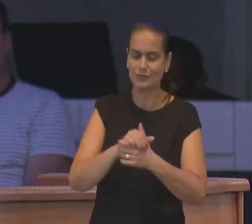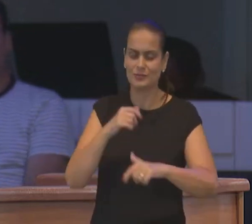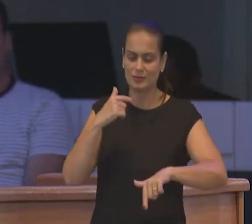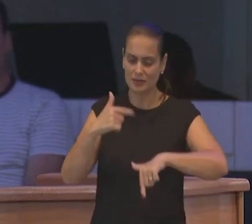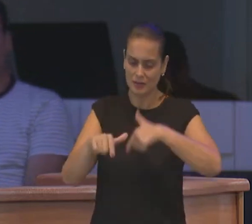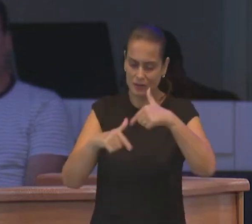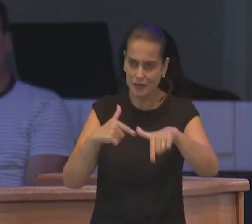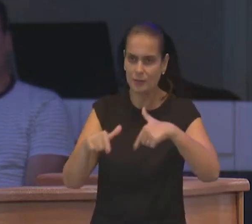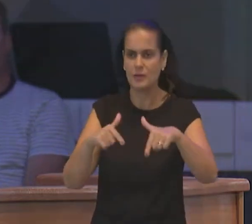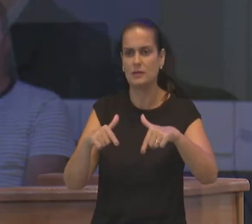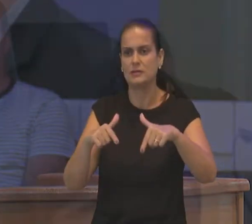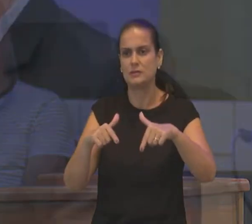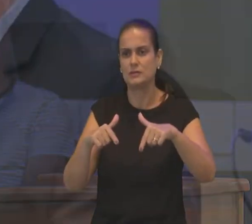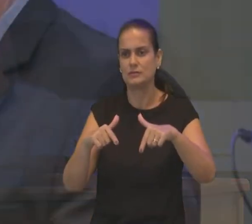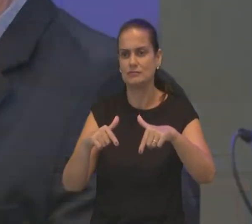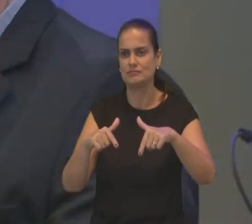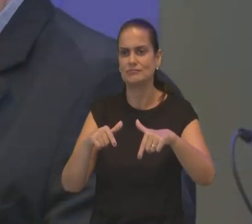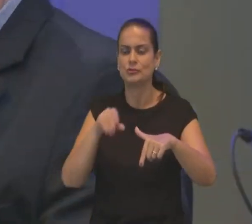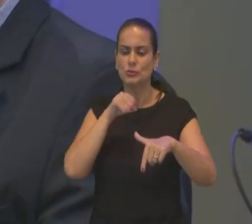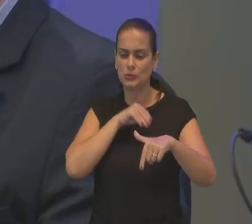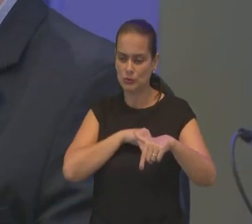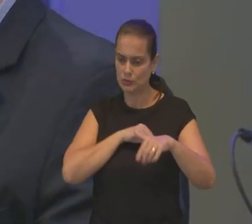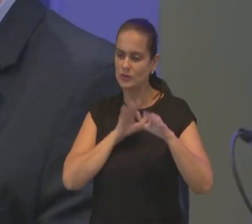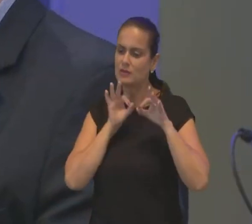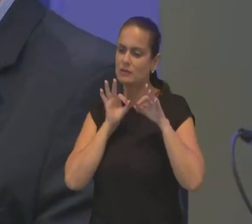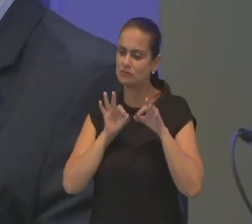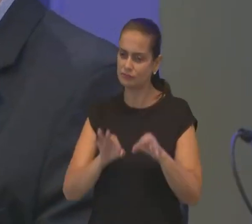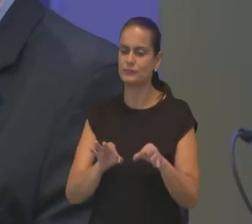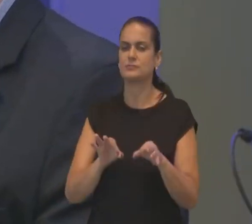trabalhando, ganhando o seu dinheiro digno.